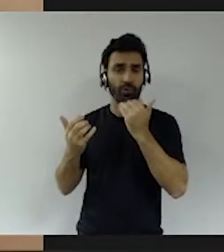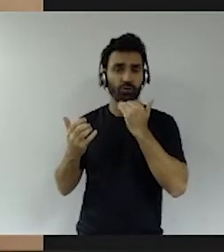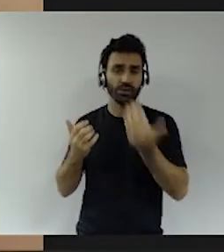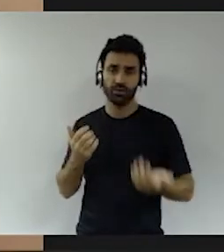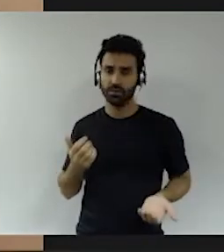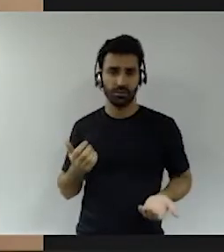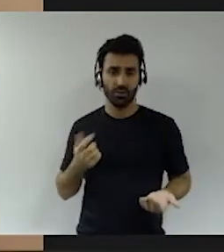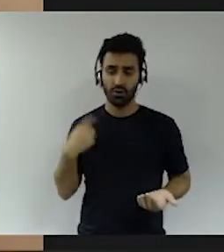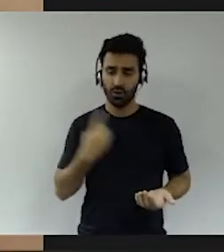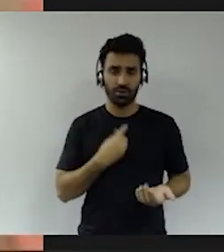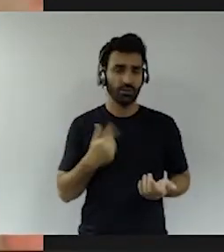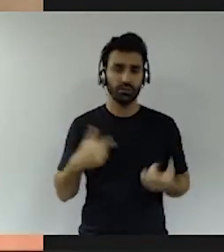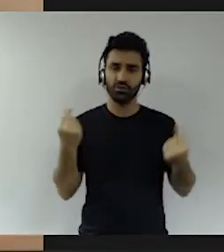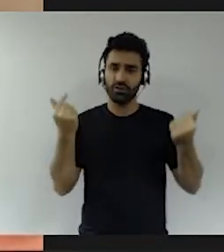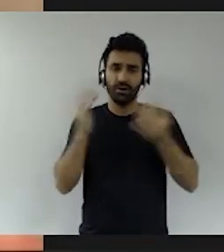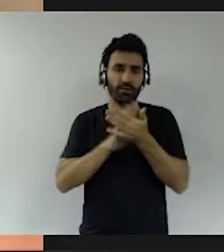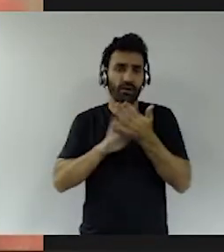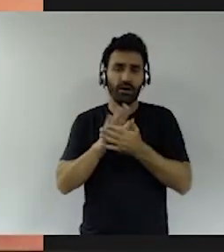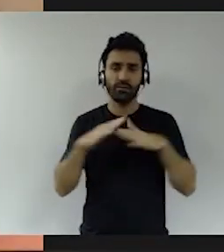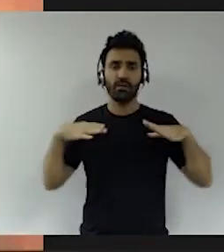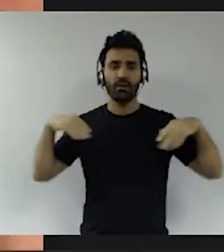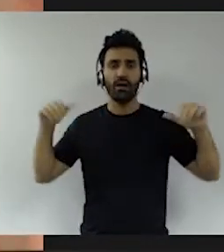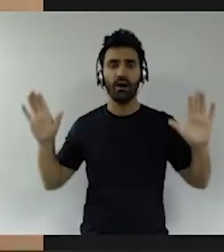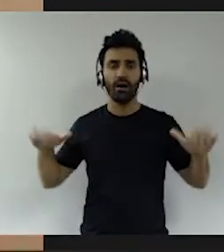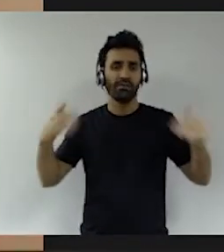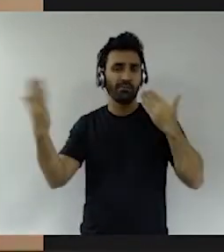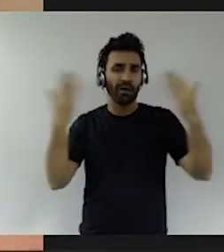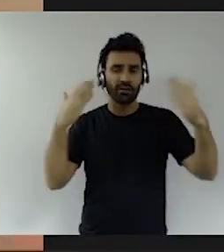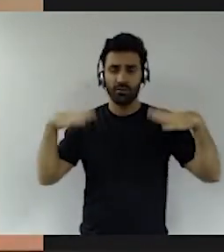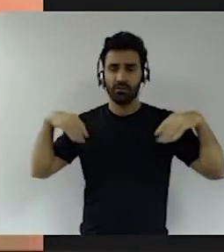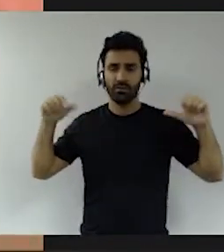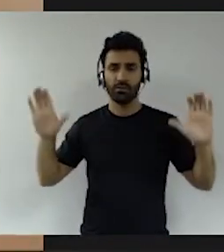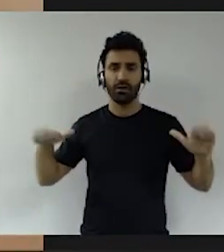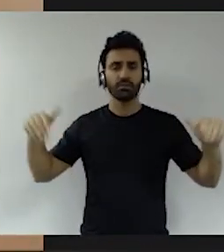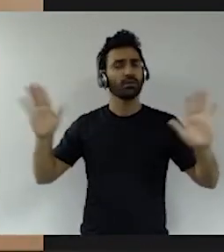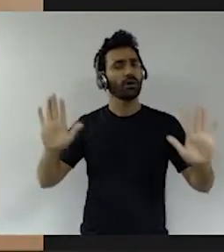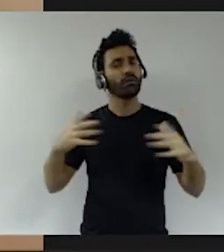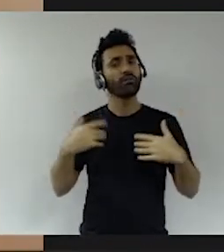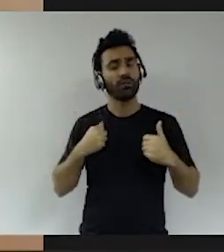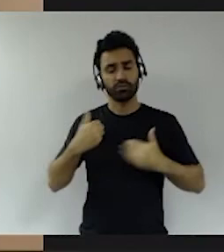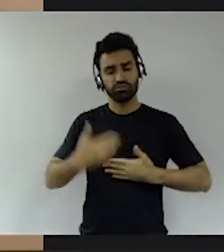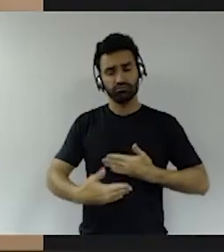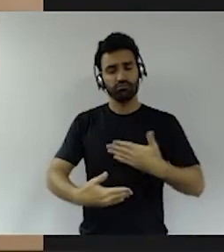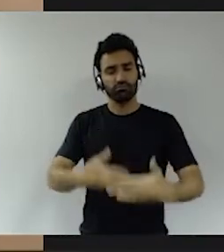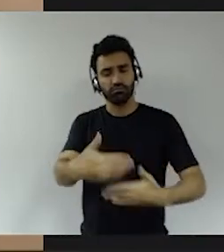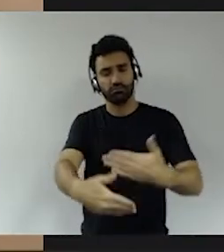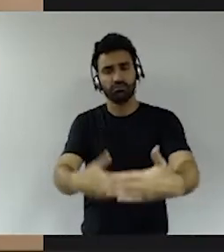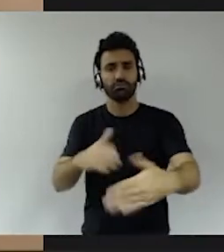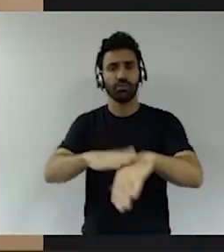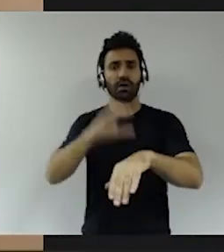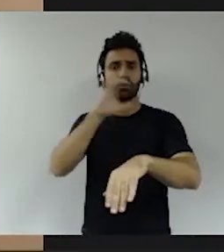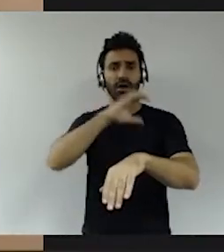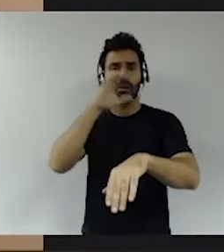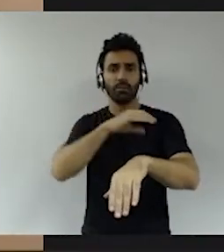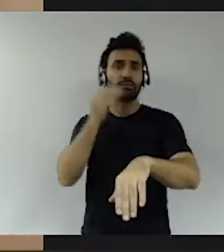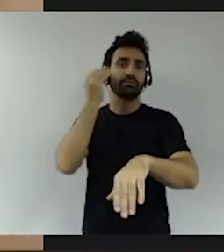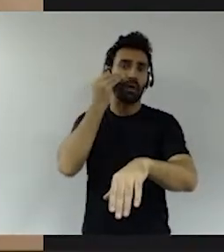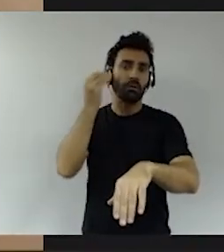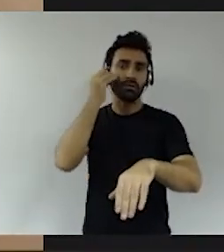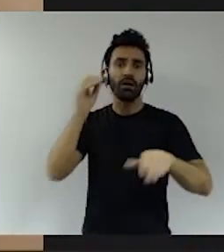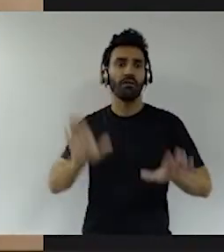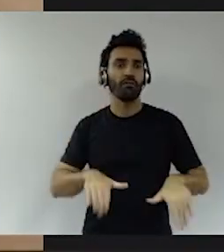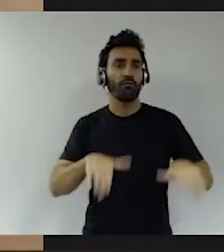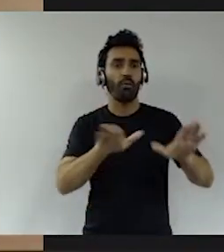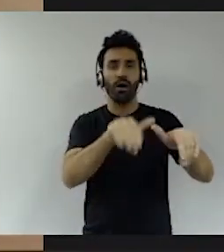asas como nós, né, em vez de tentar criar asas para voar, vamos dar passos largos, que a gente vai chegar muito mais rápido ao destino. Então, o que